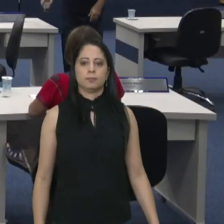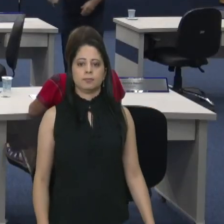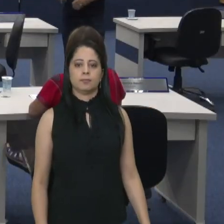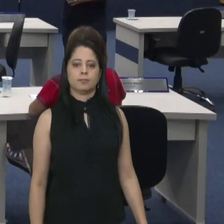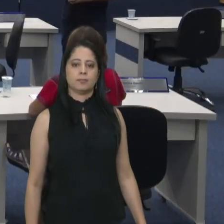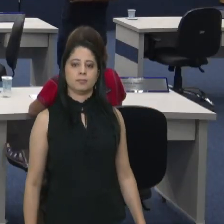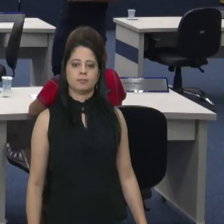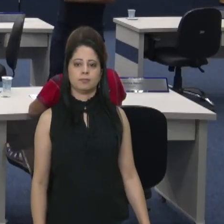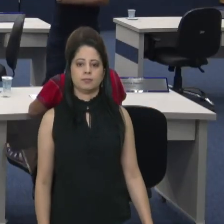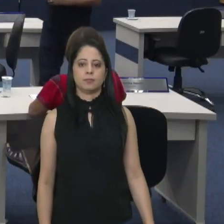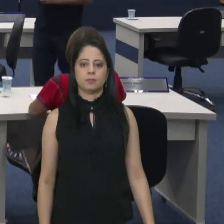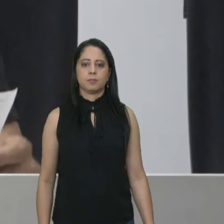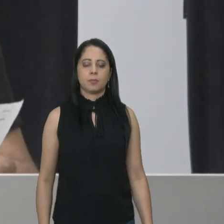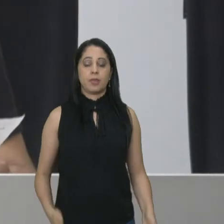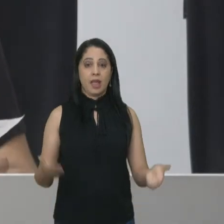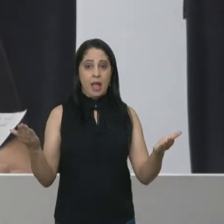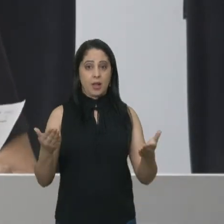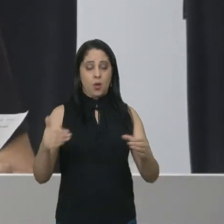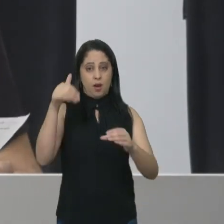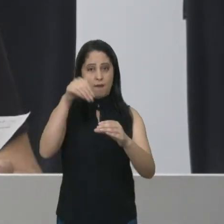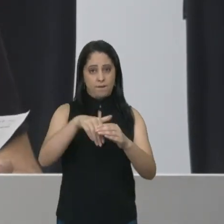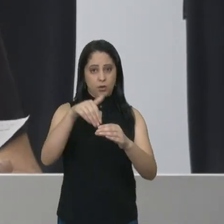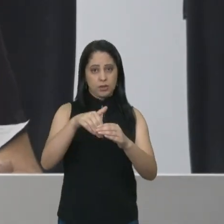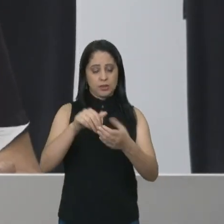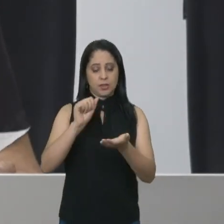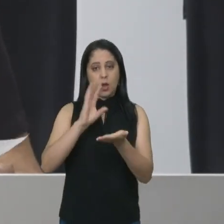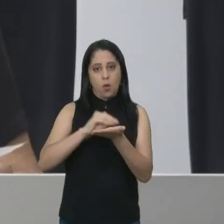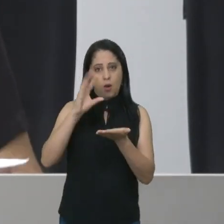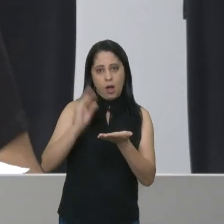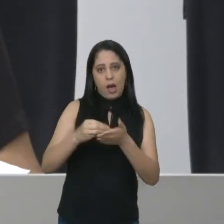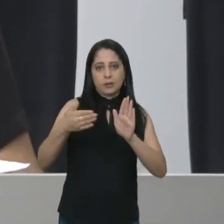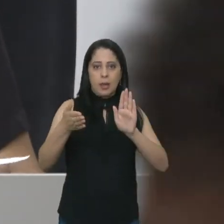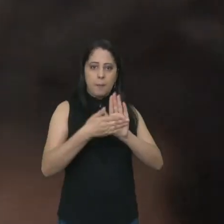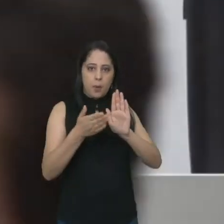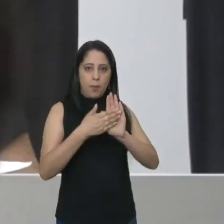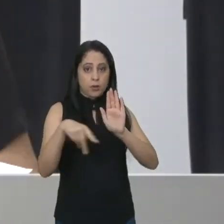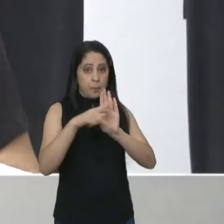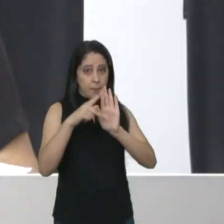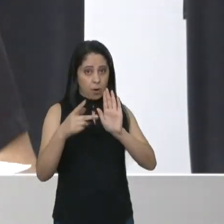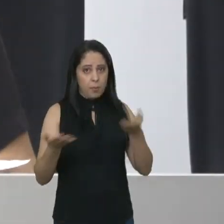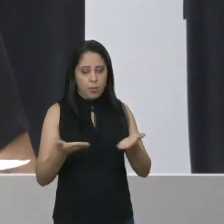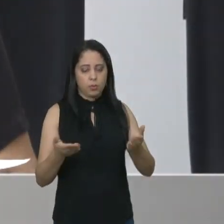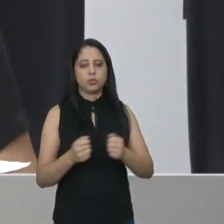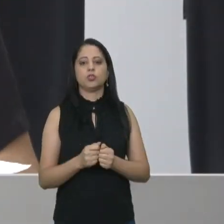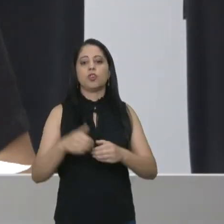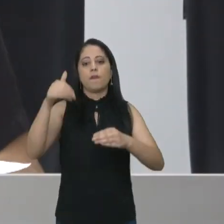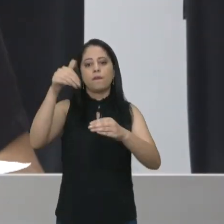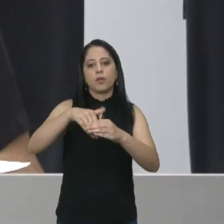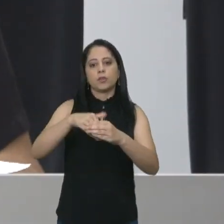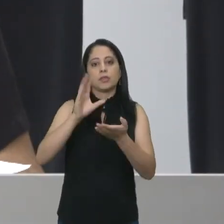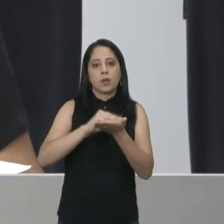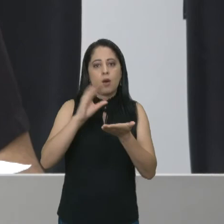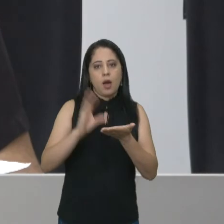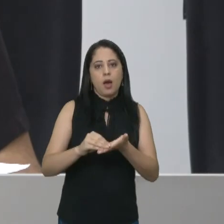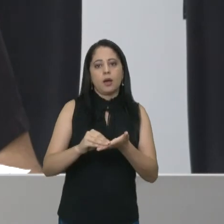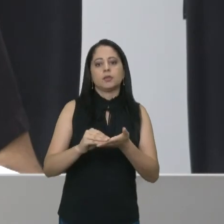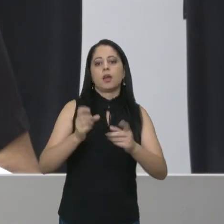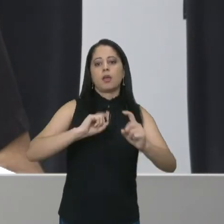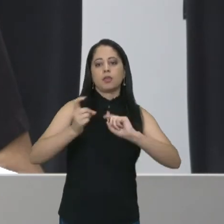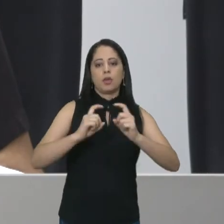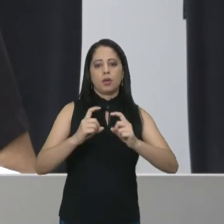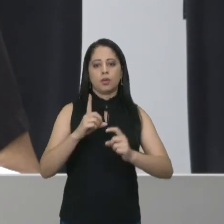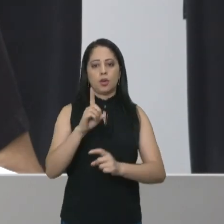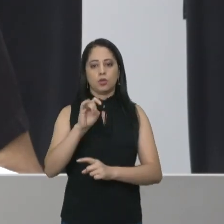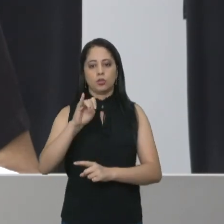Passaremos agora ao processo de votação das atas propositura constantes no expediente. Em votação, as atas de sessão realizadas